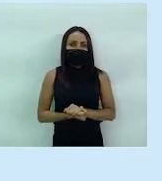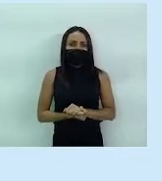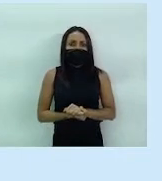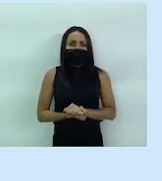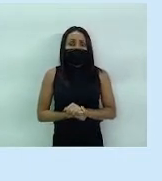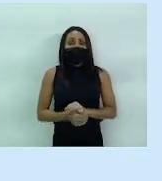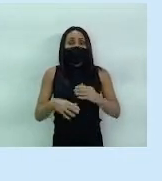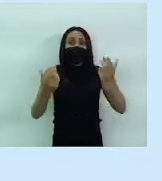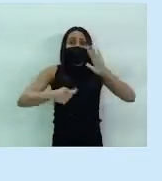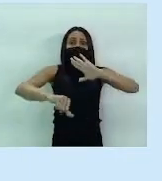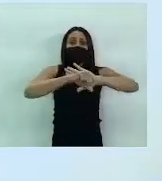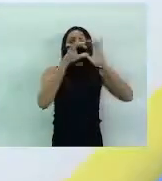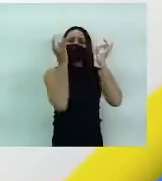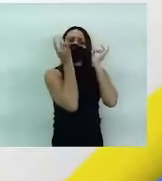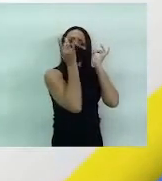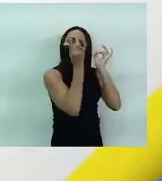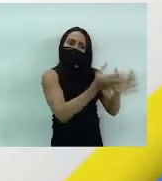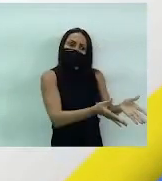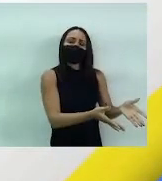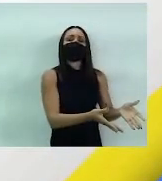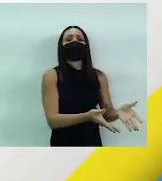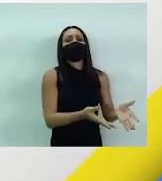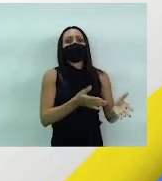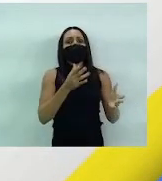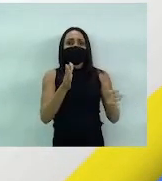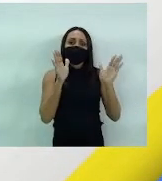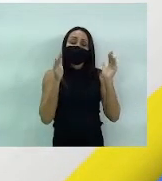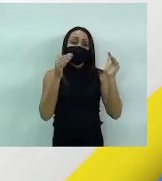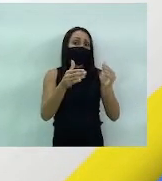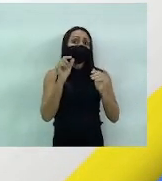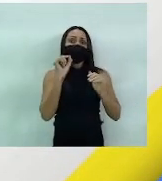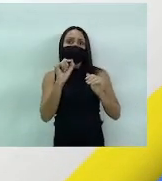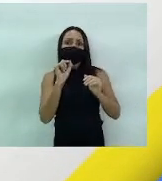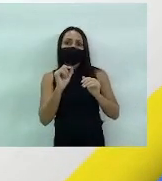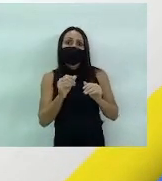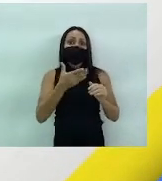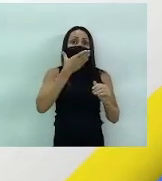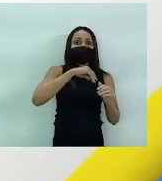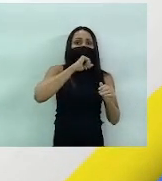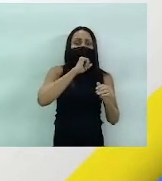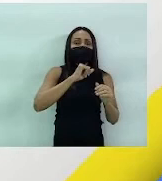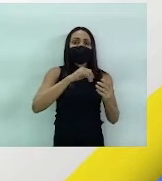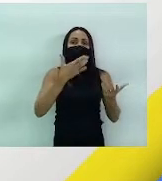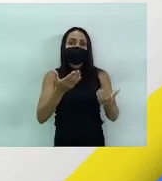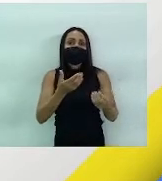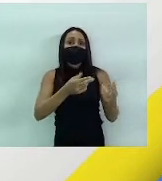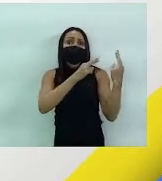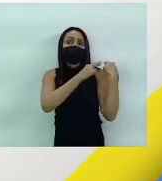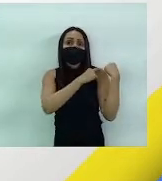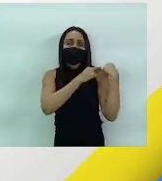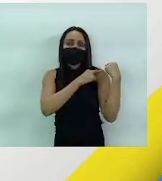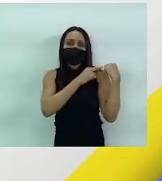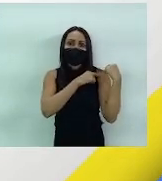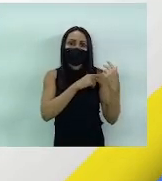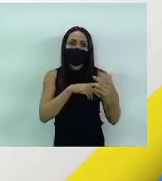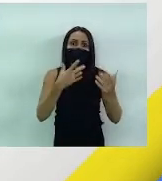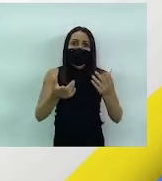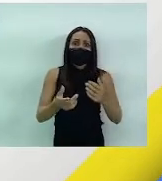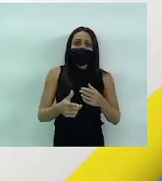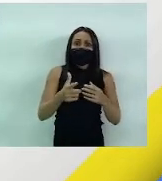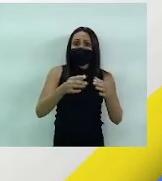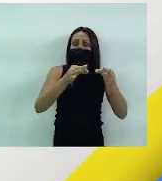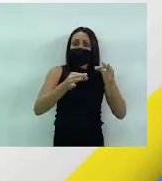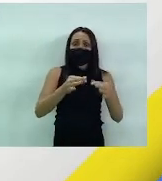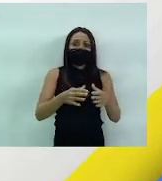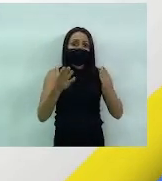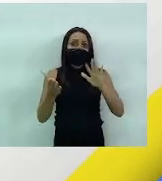O crime de abandono intelectual se refere ao seguinte: pais e ou responsáveis legais, sem justa causa,